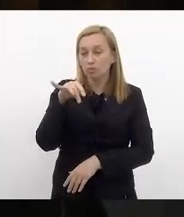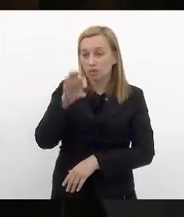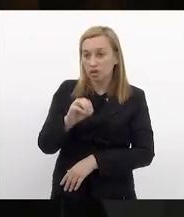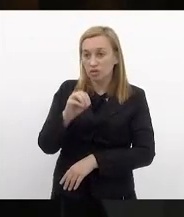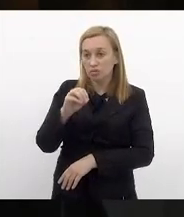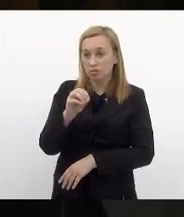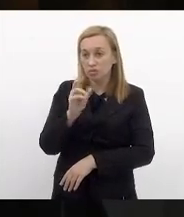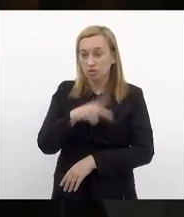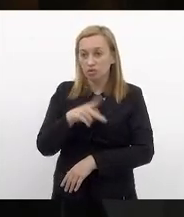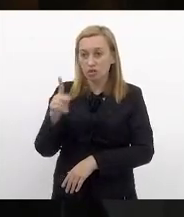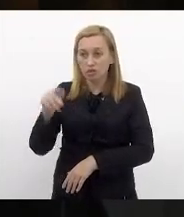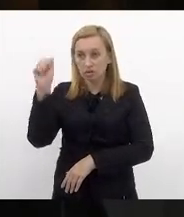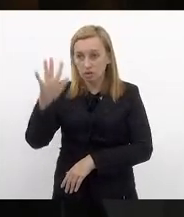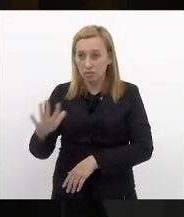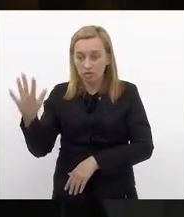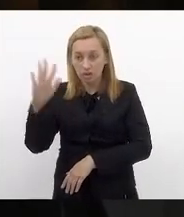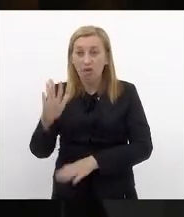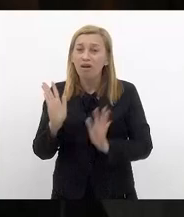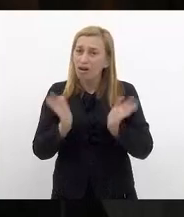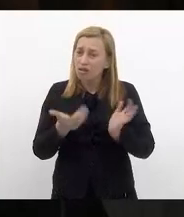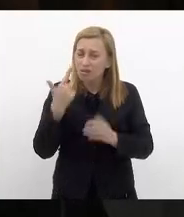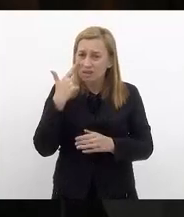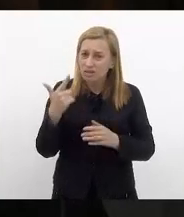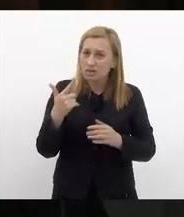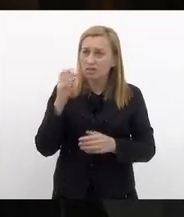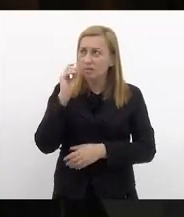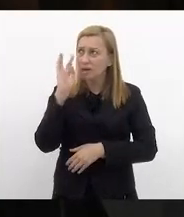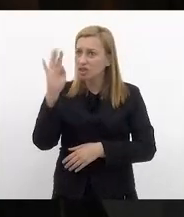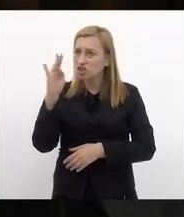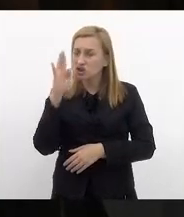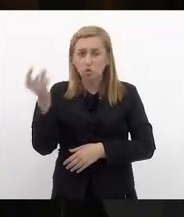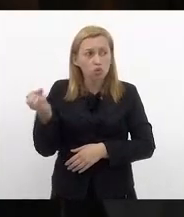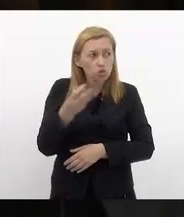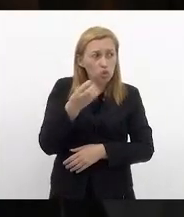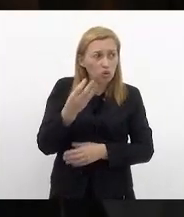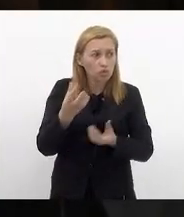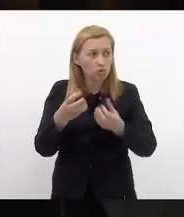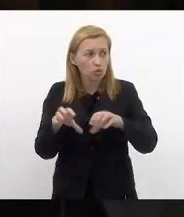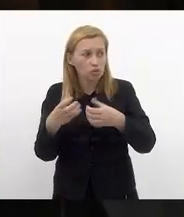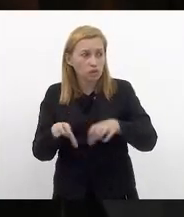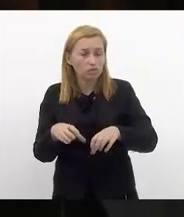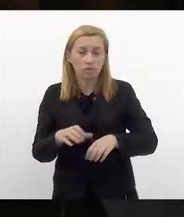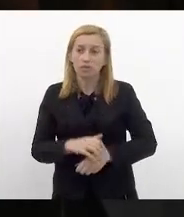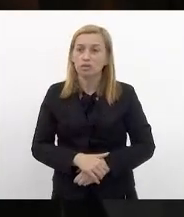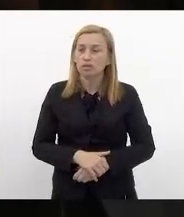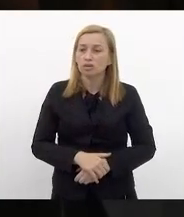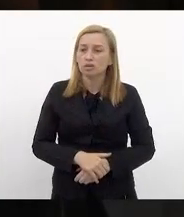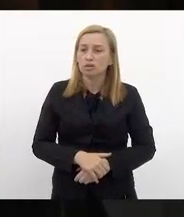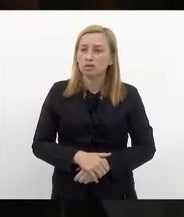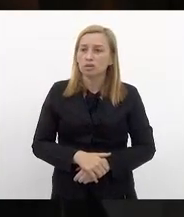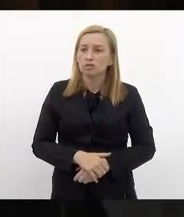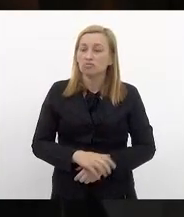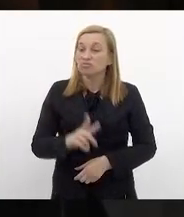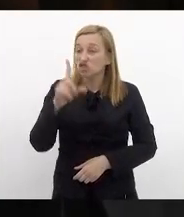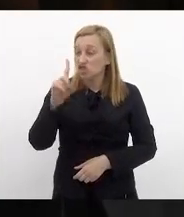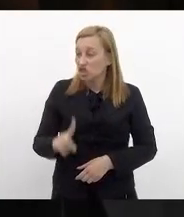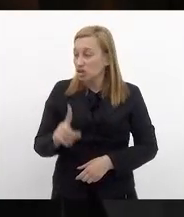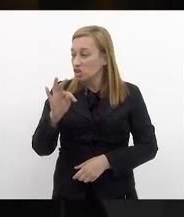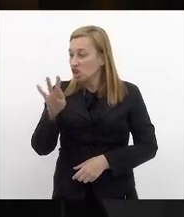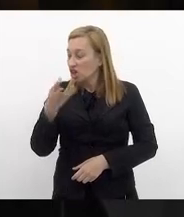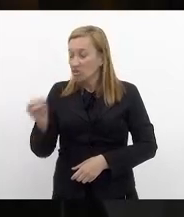Nacional. Agora, vocês imaginem os novos servidores que sequer vão ter direito ao